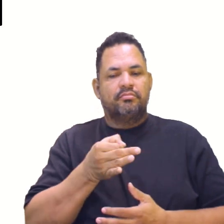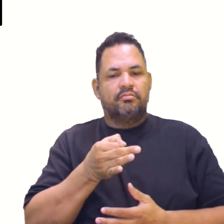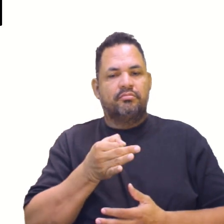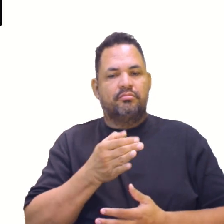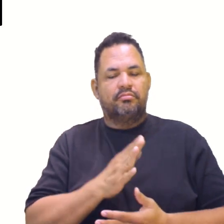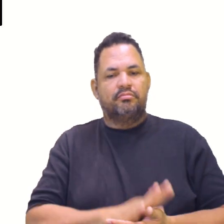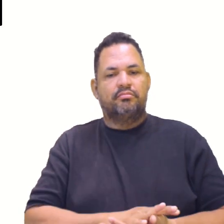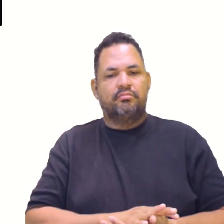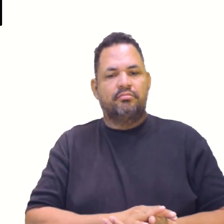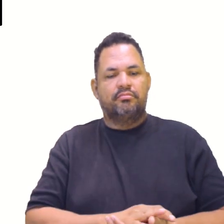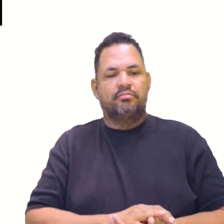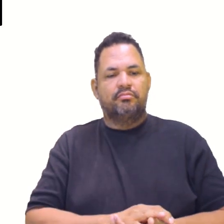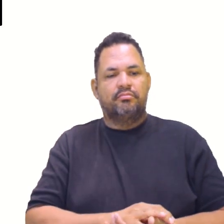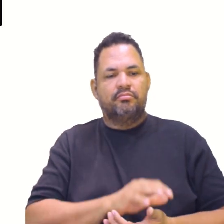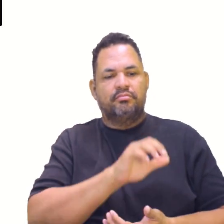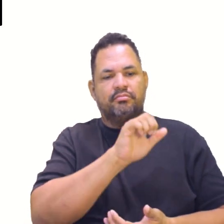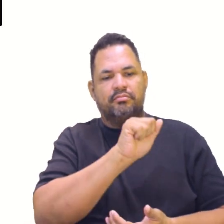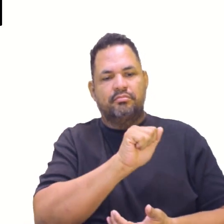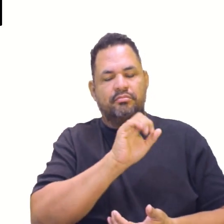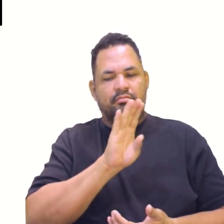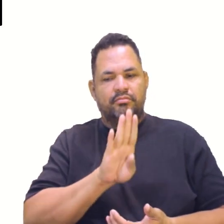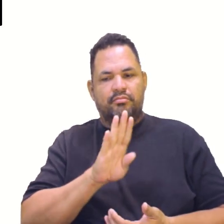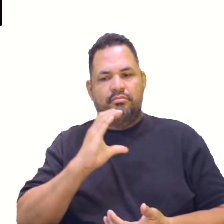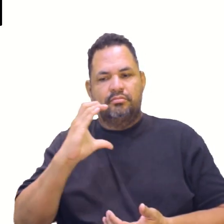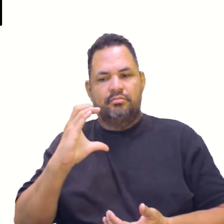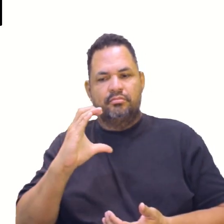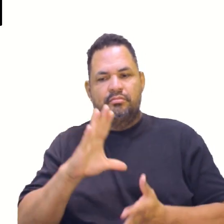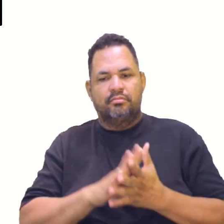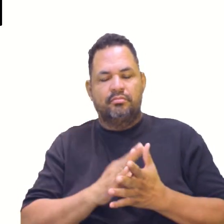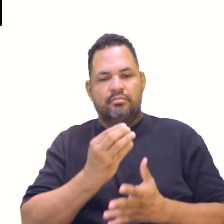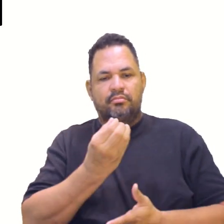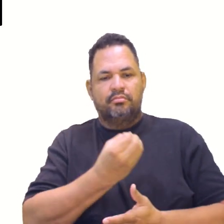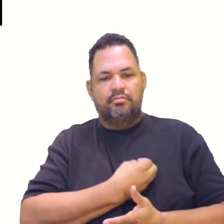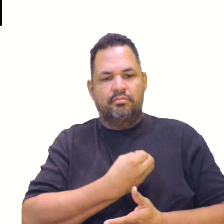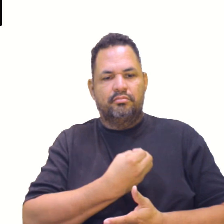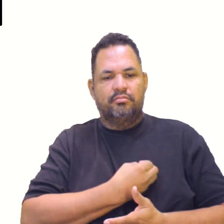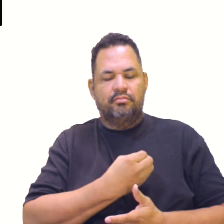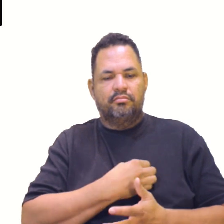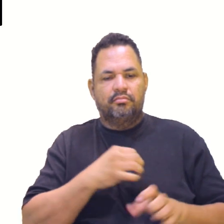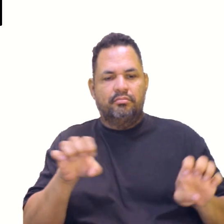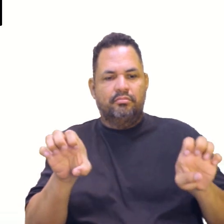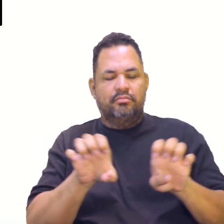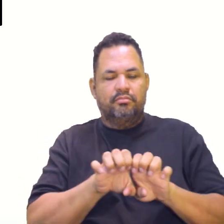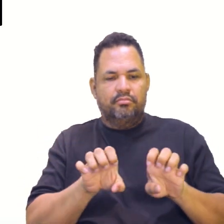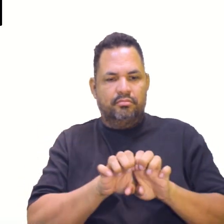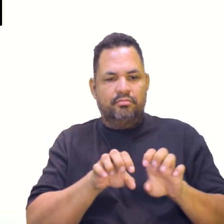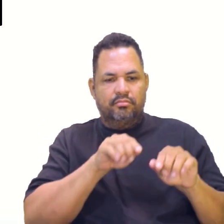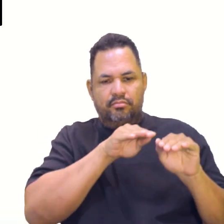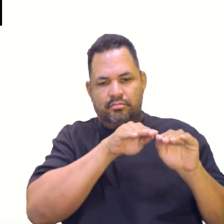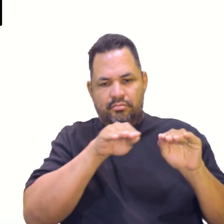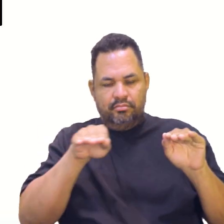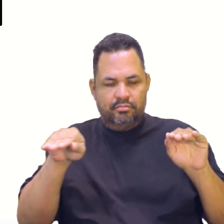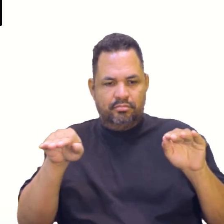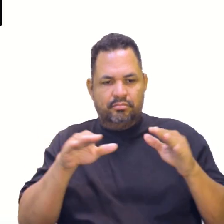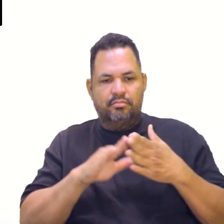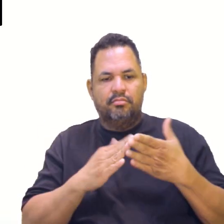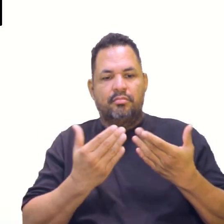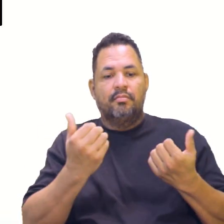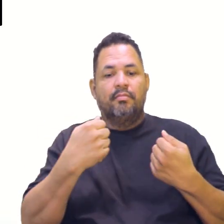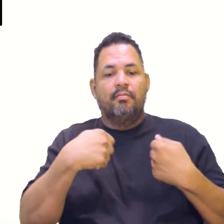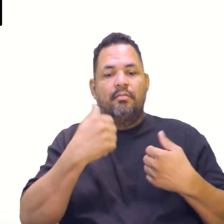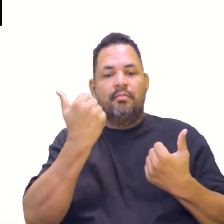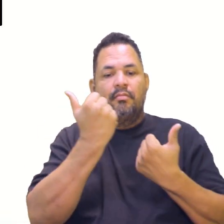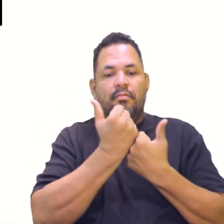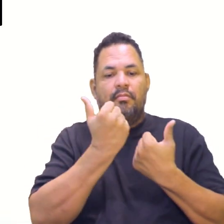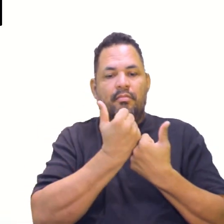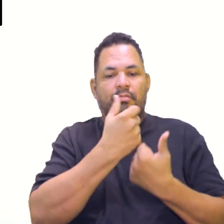Agora, o A, o B e o C são as coordenadas da nossa equação, da nossa reta, né? Então, com isso, basta